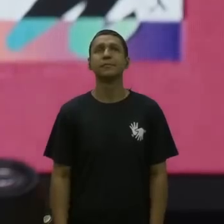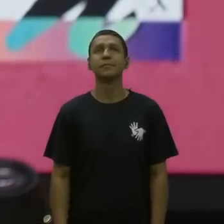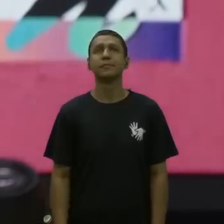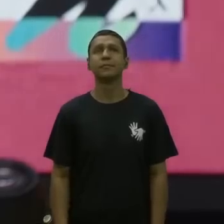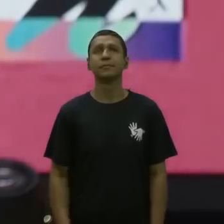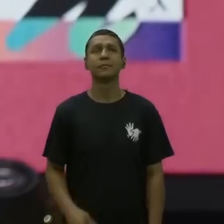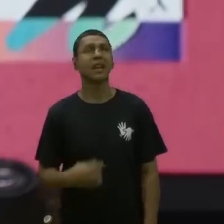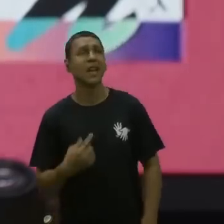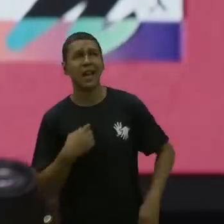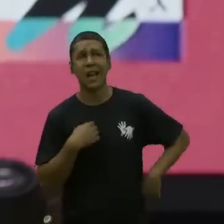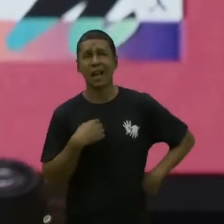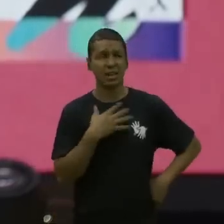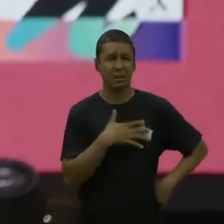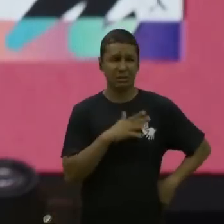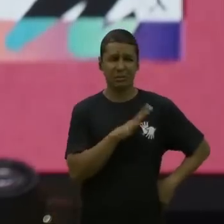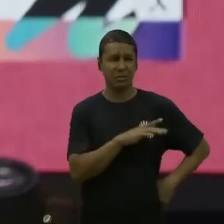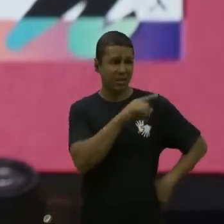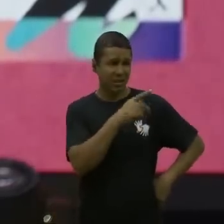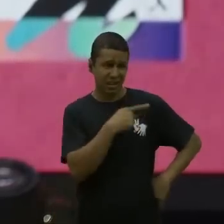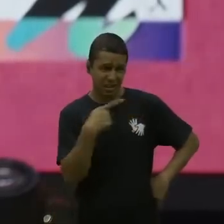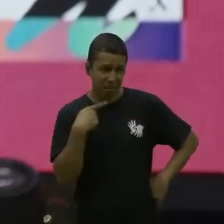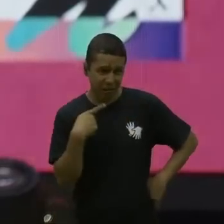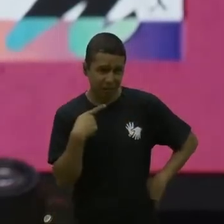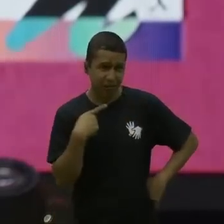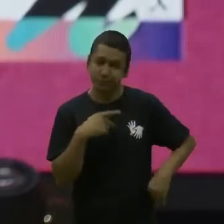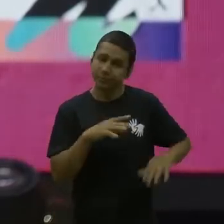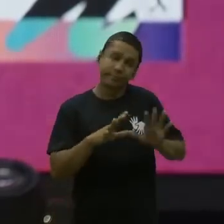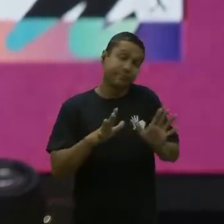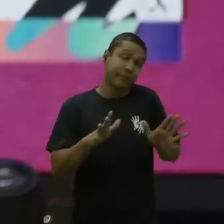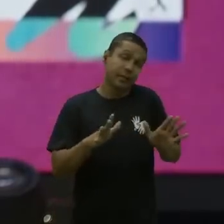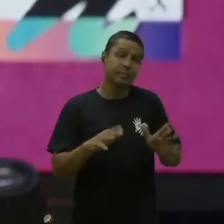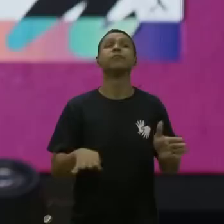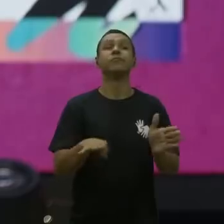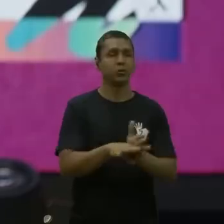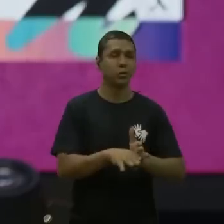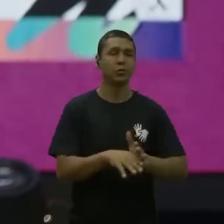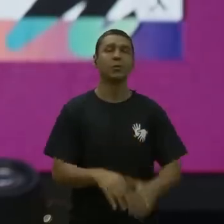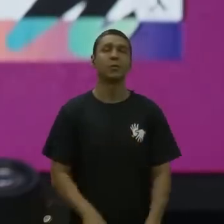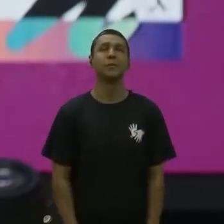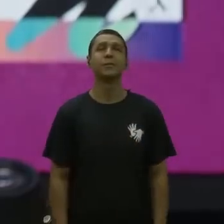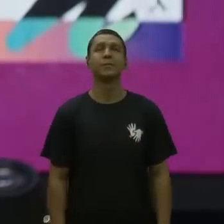Não curto muito aquele pastor. Chegou, meu amigo.